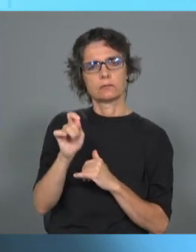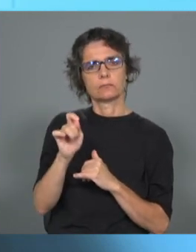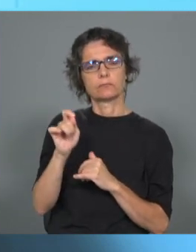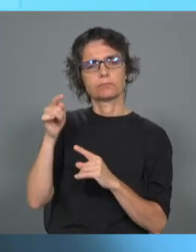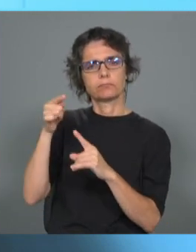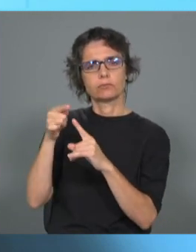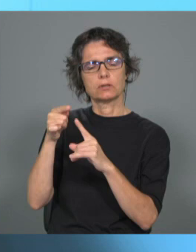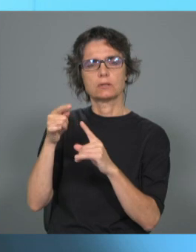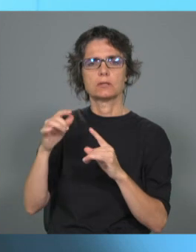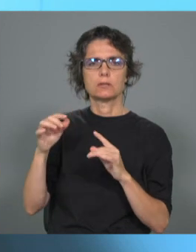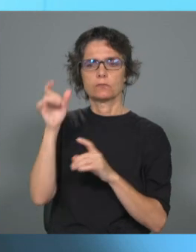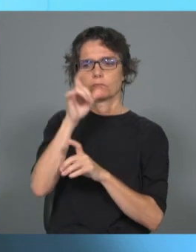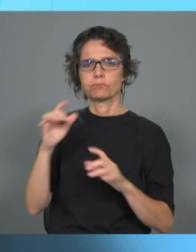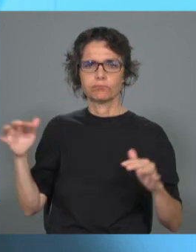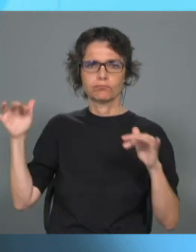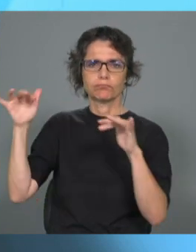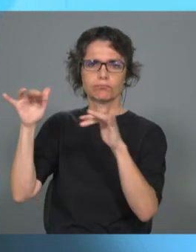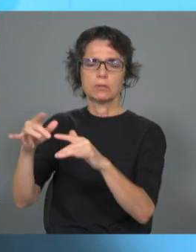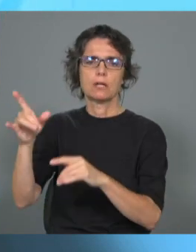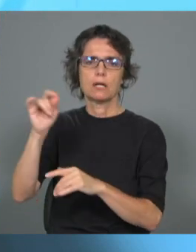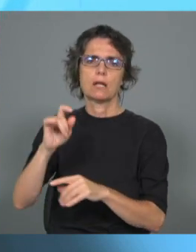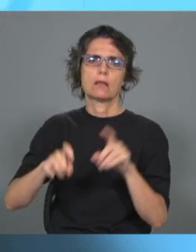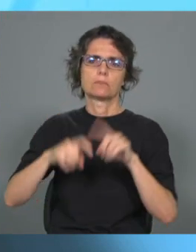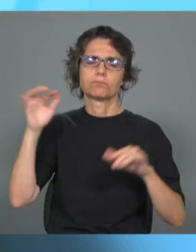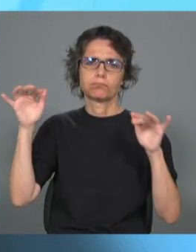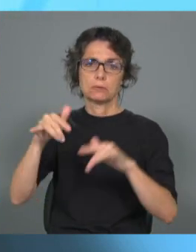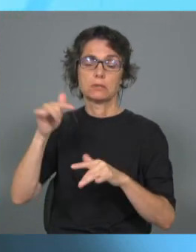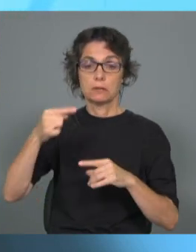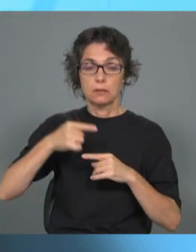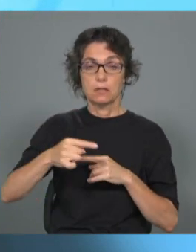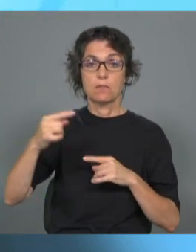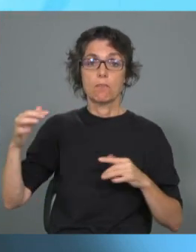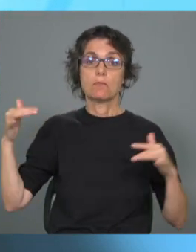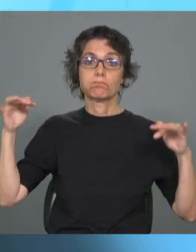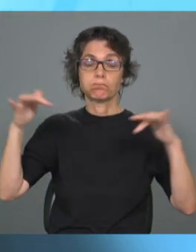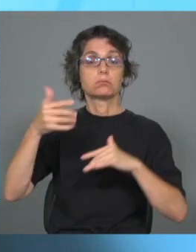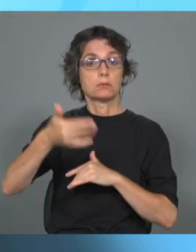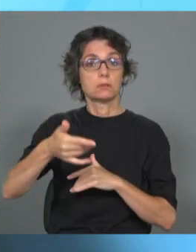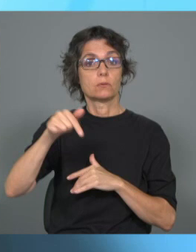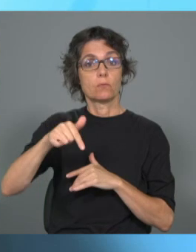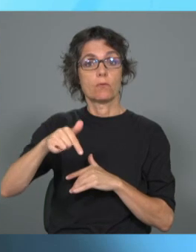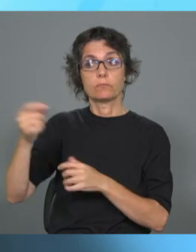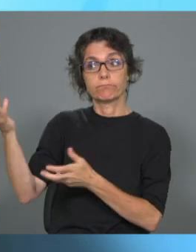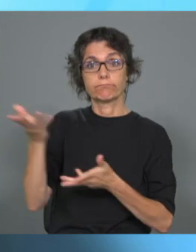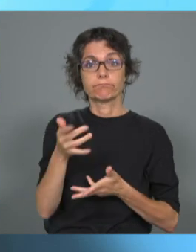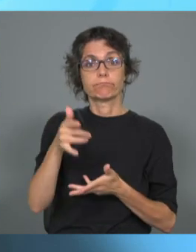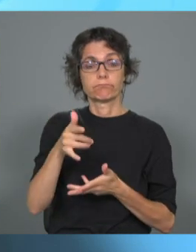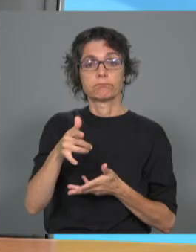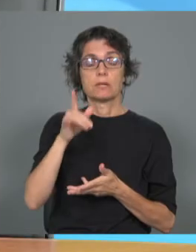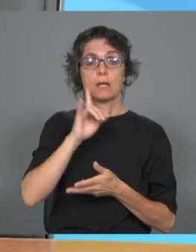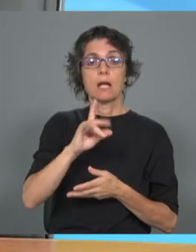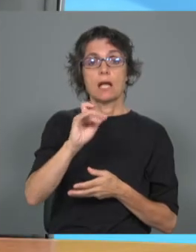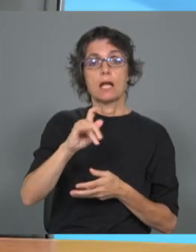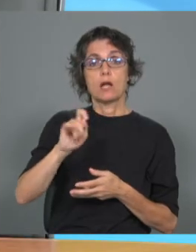e refugiados. Estamos também em plena Semana Nacional das Migrações e é por isso que temos hoje entre nós Eugénia